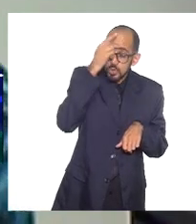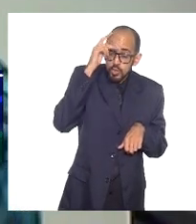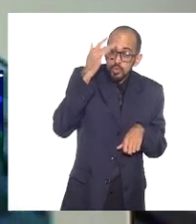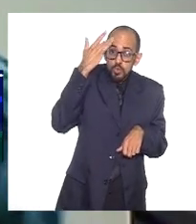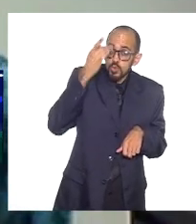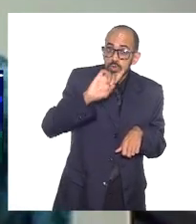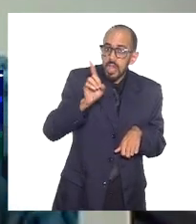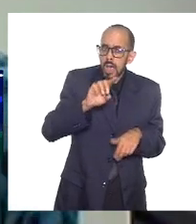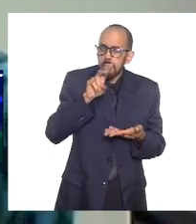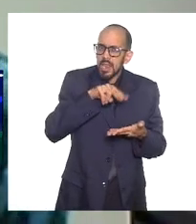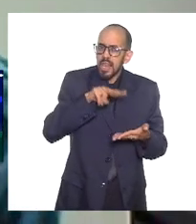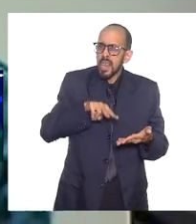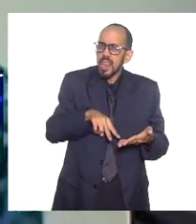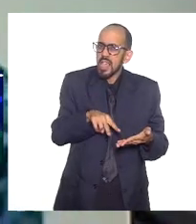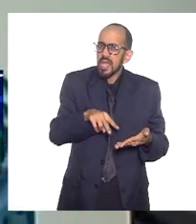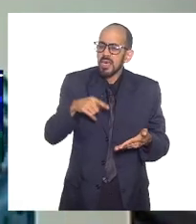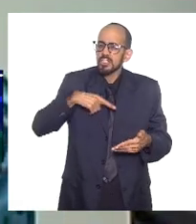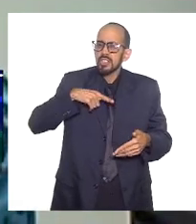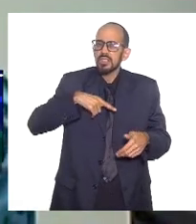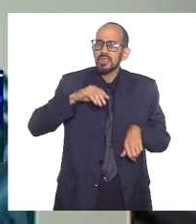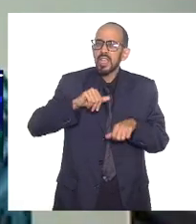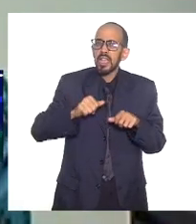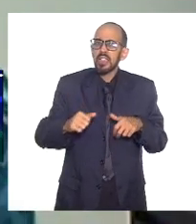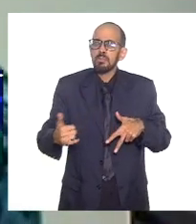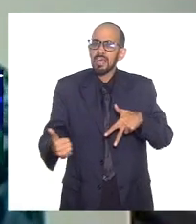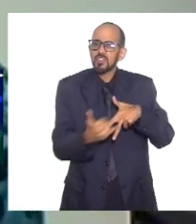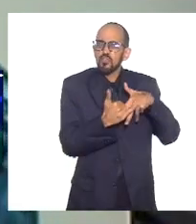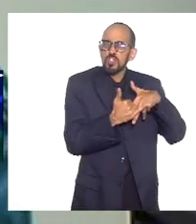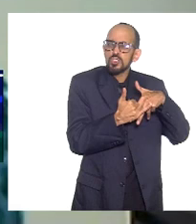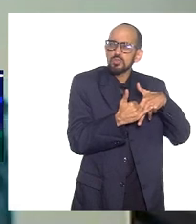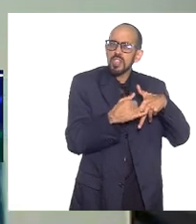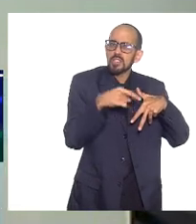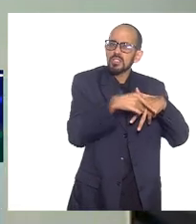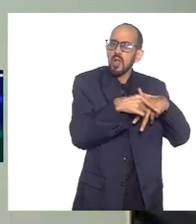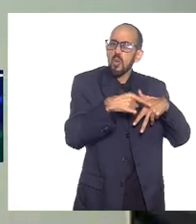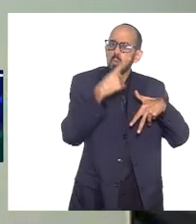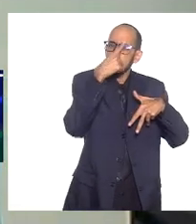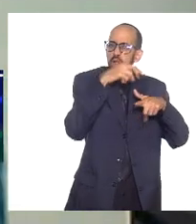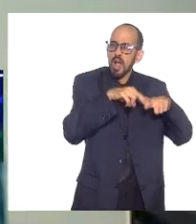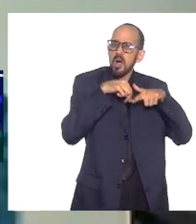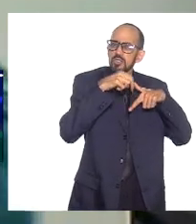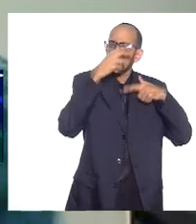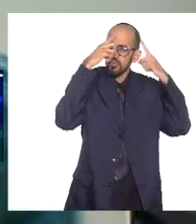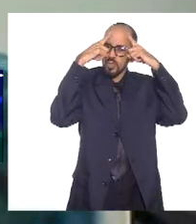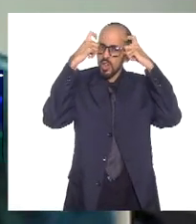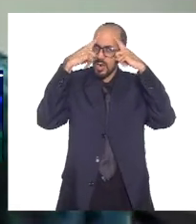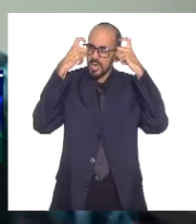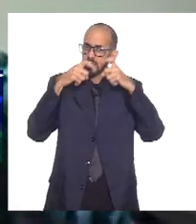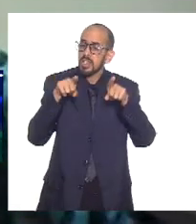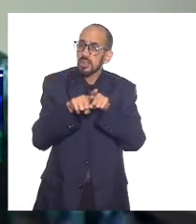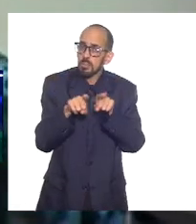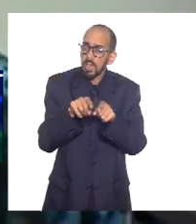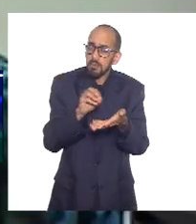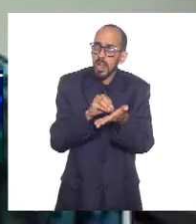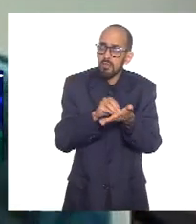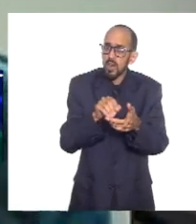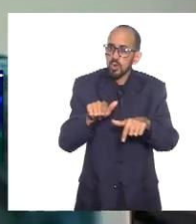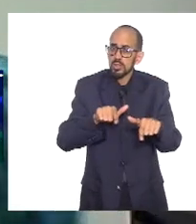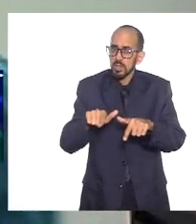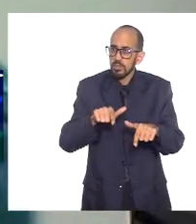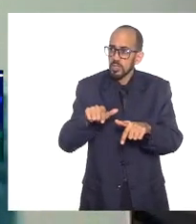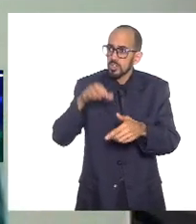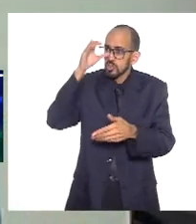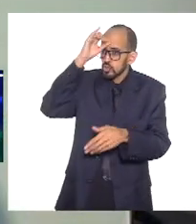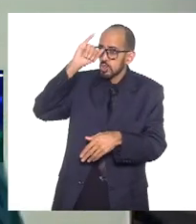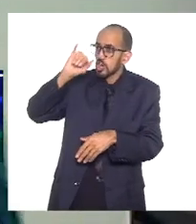a maior vitimização da violência e também o maior desemprego. Tia Ju, que sempre com essa